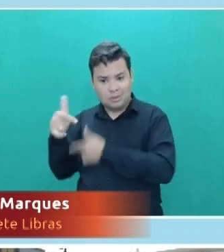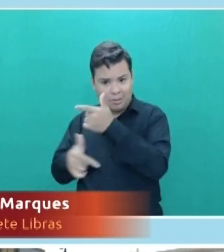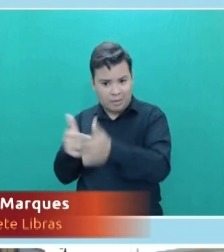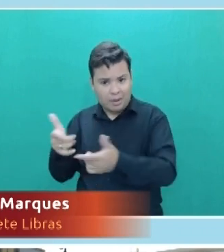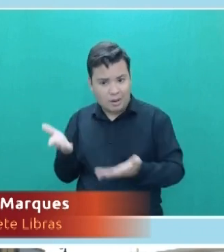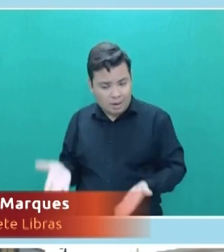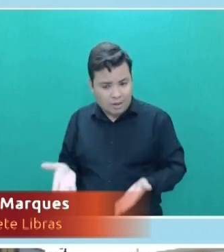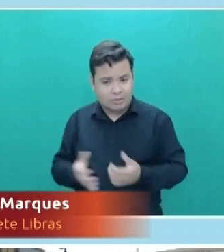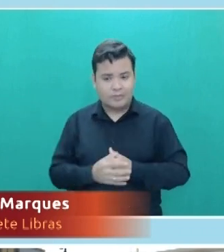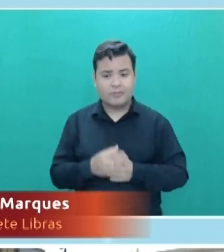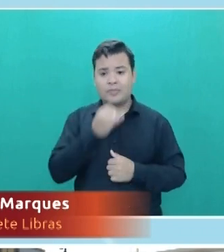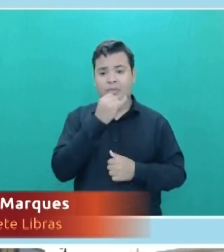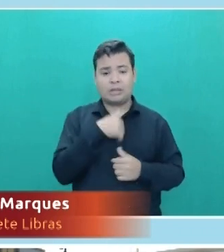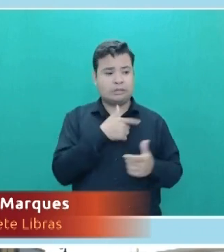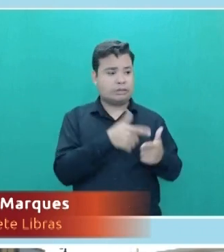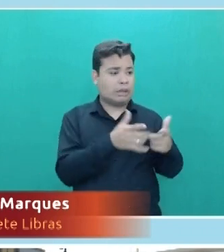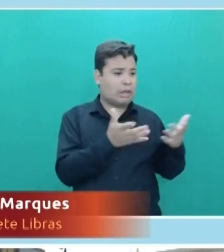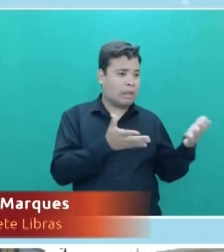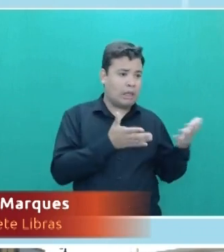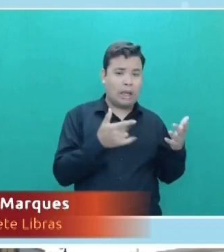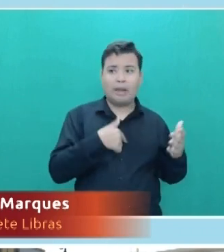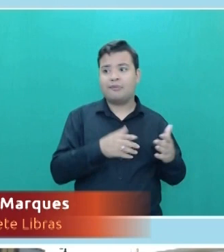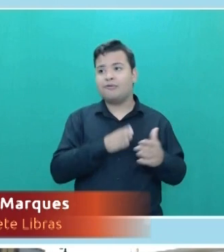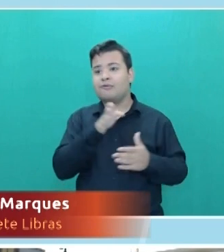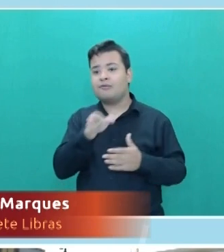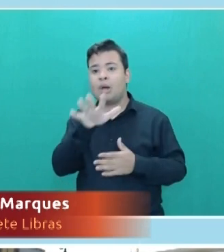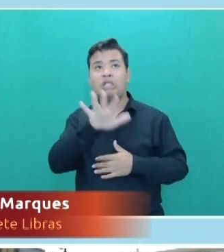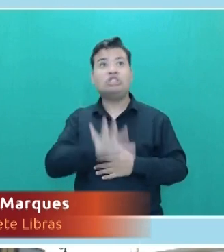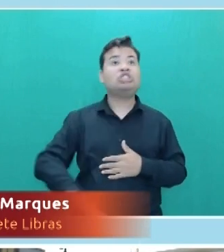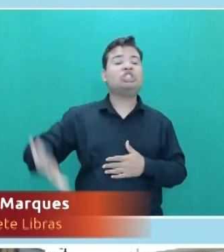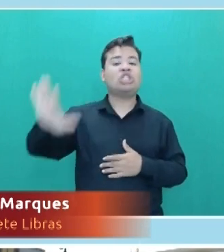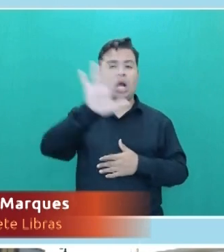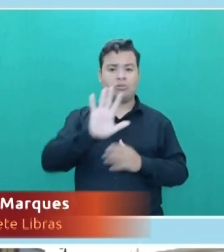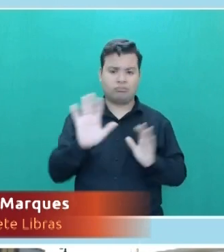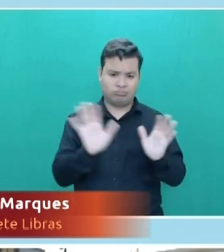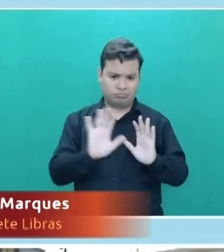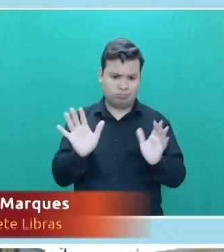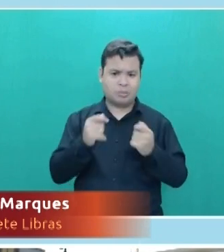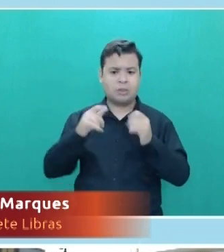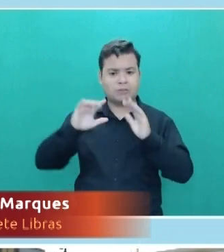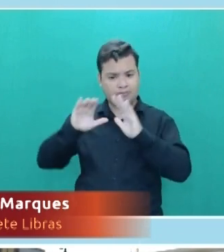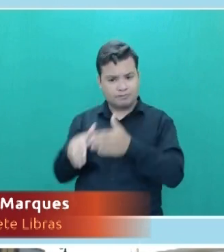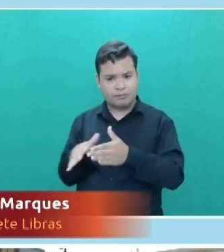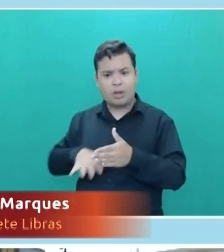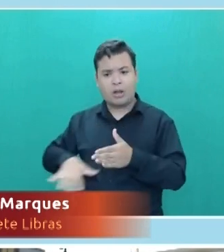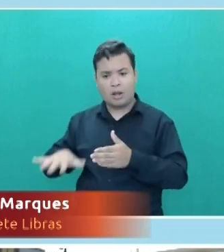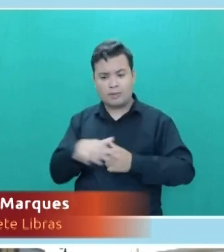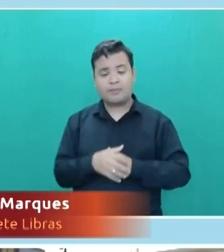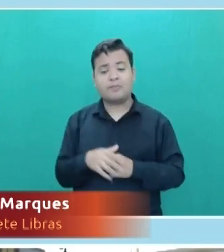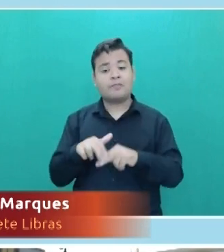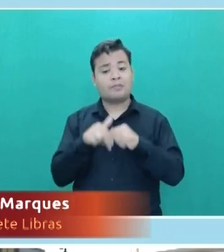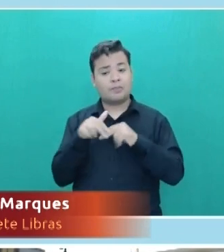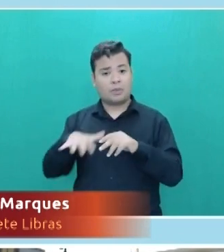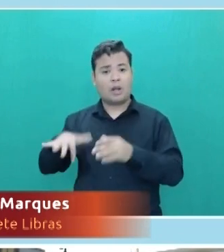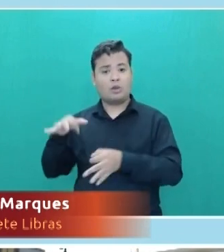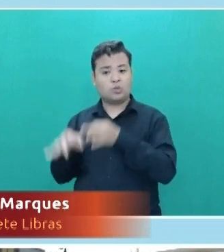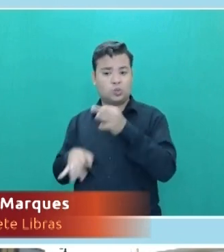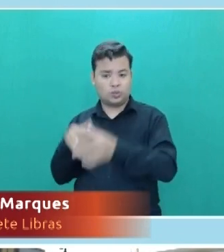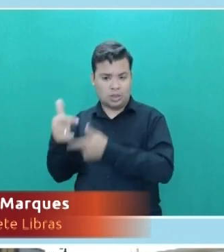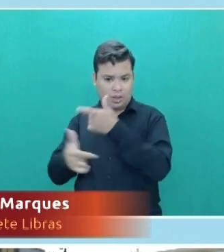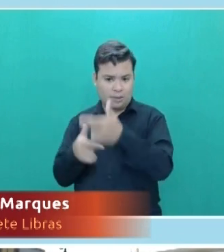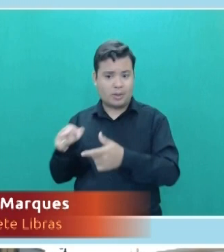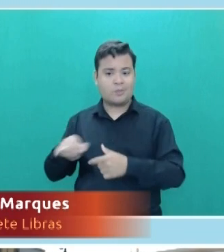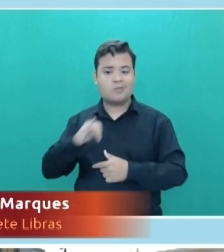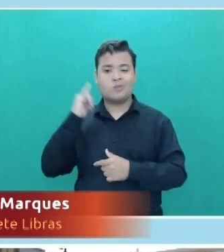conflito trabalhista para um clínico geral resolver. Então, este é um outro ponto que a Justiça do Trabalho é importante e